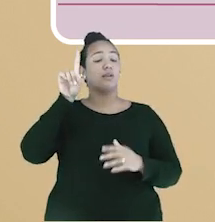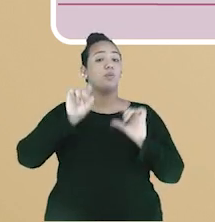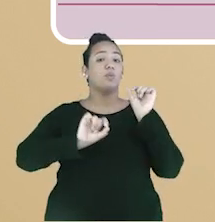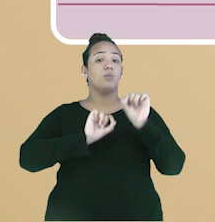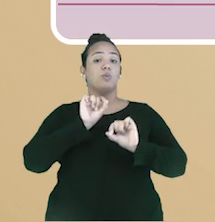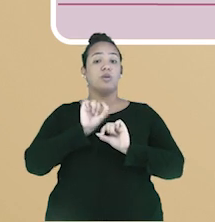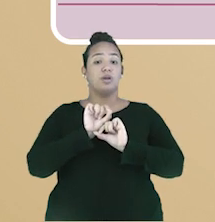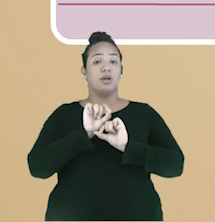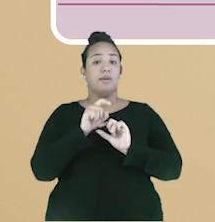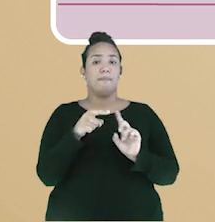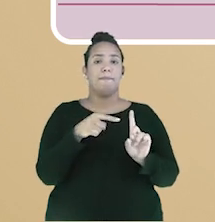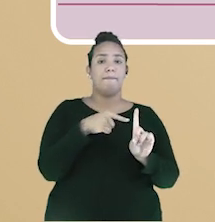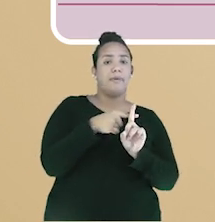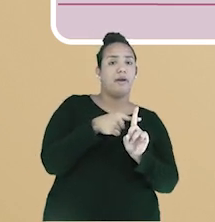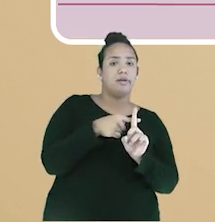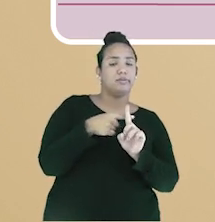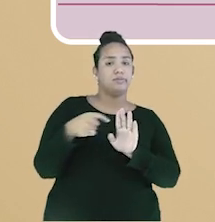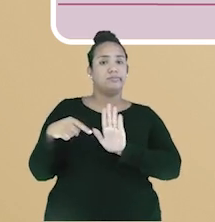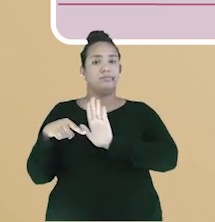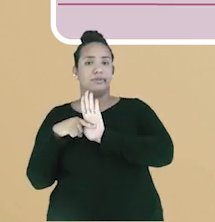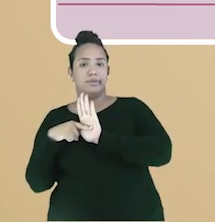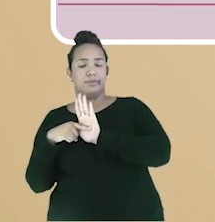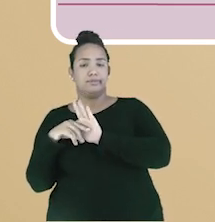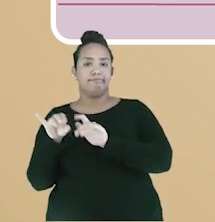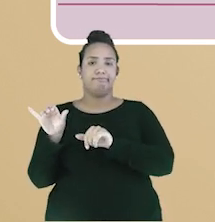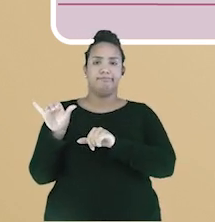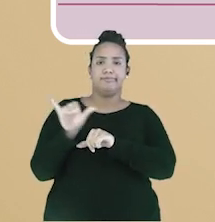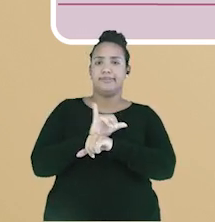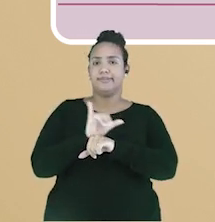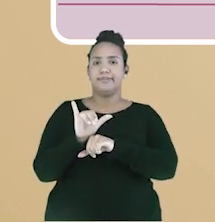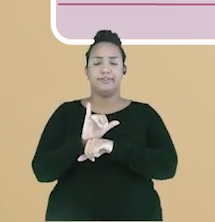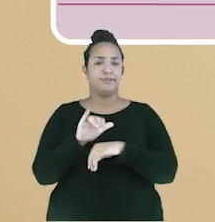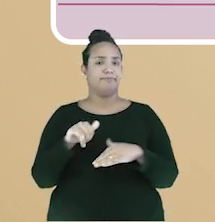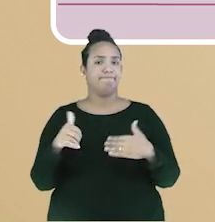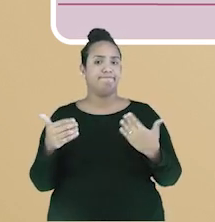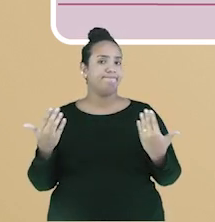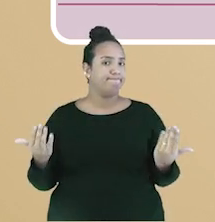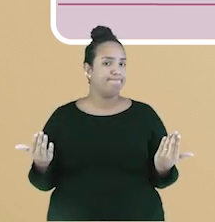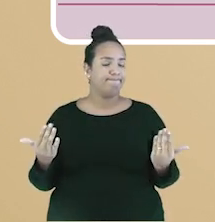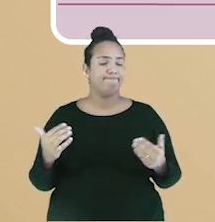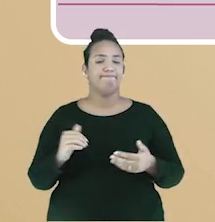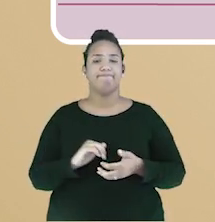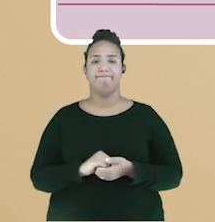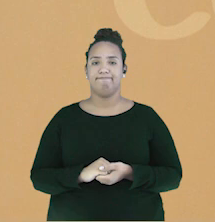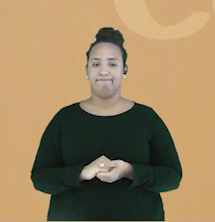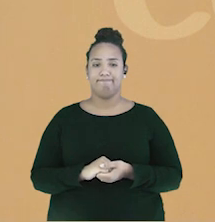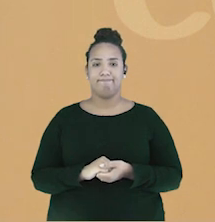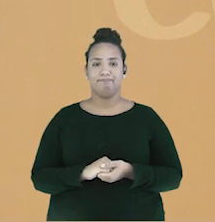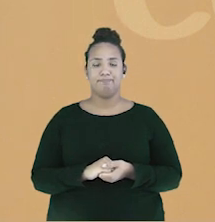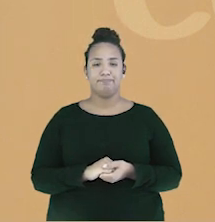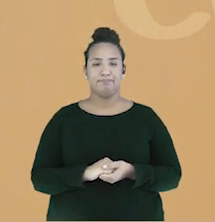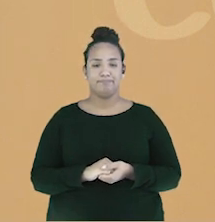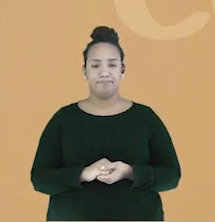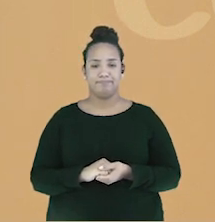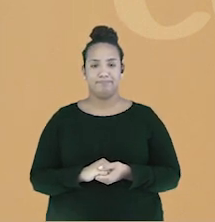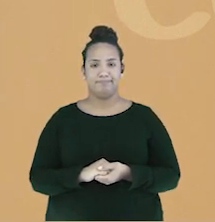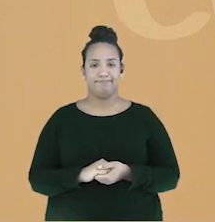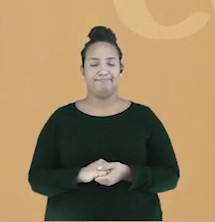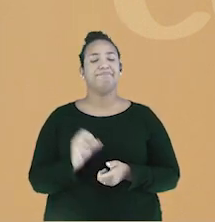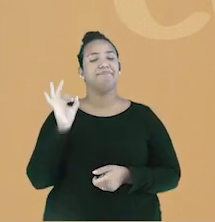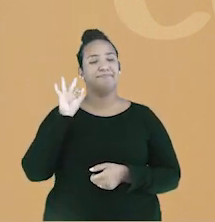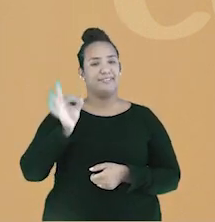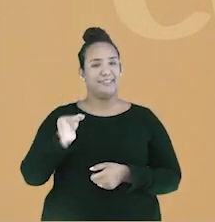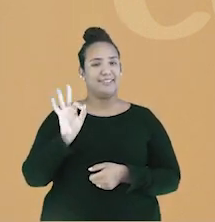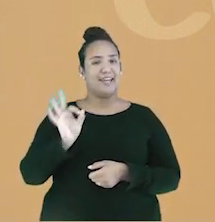de qual operação? Adição ou subtração? Isso